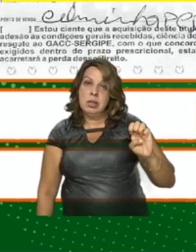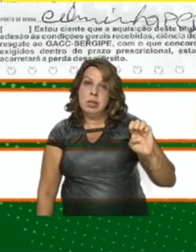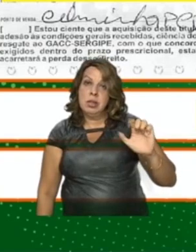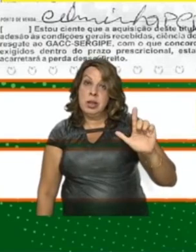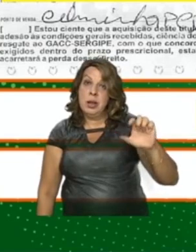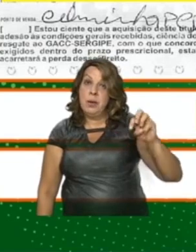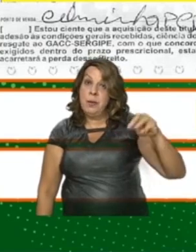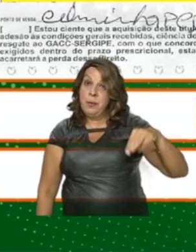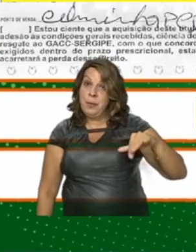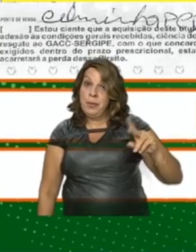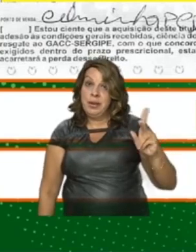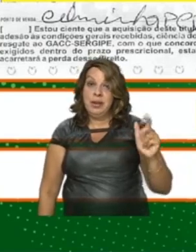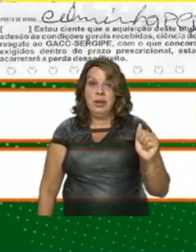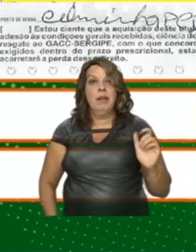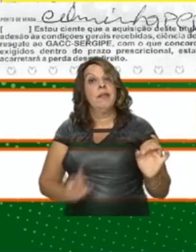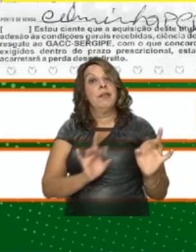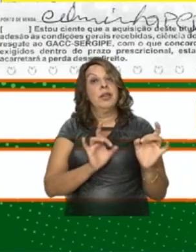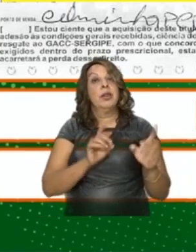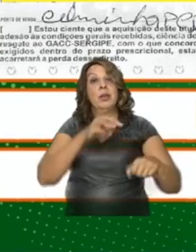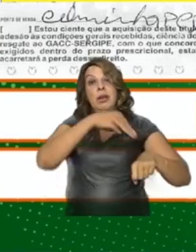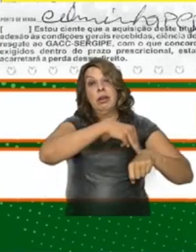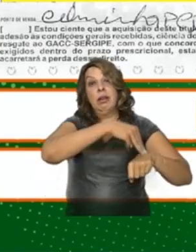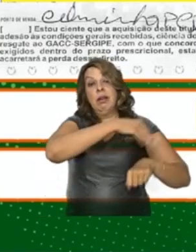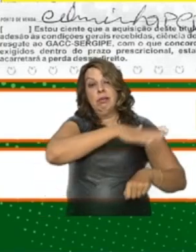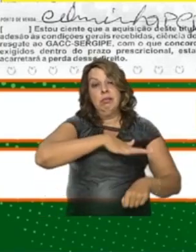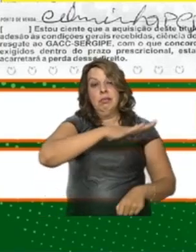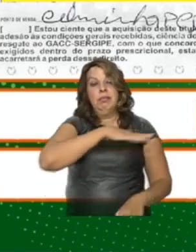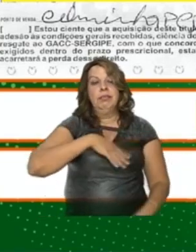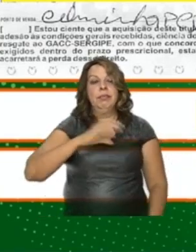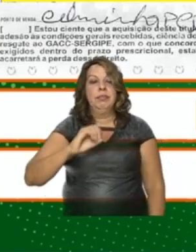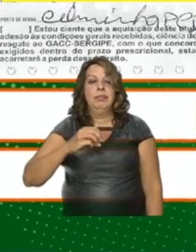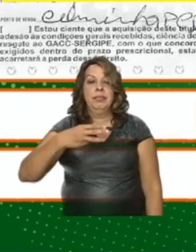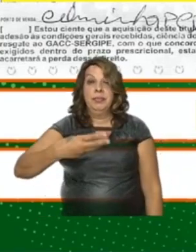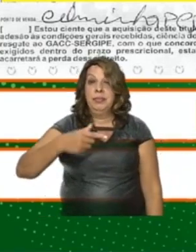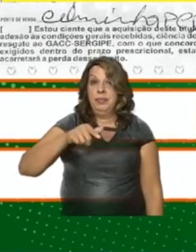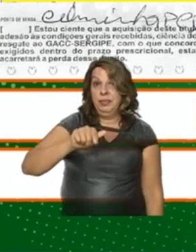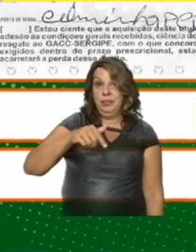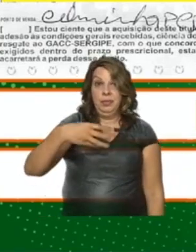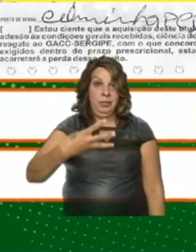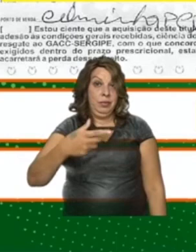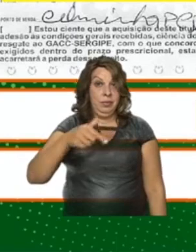pé quente, regional Atalaia. E olha aqui o título